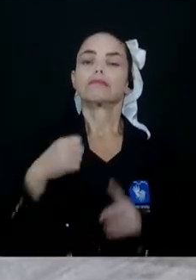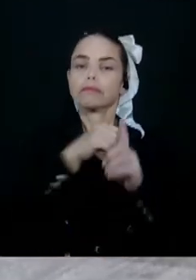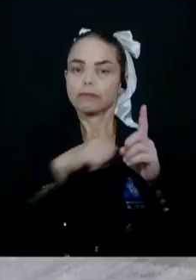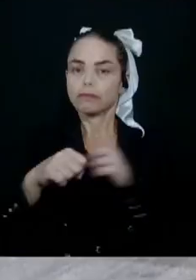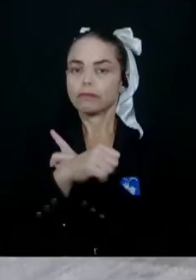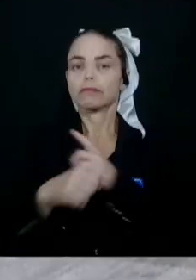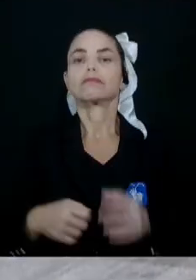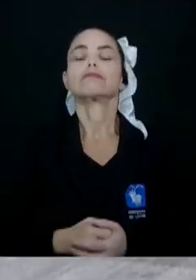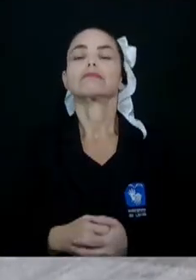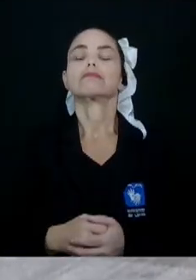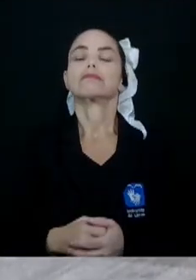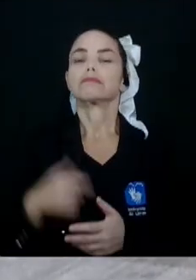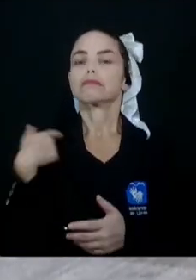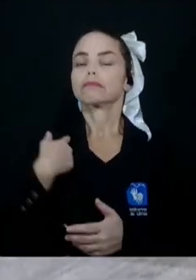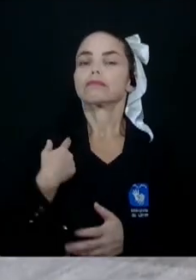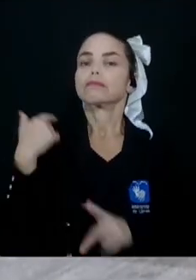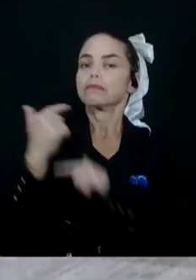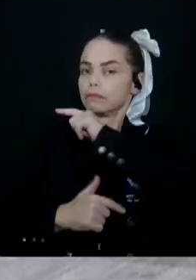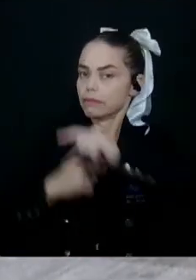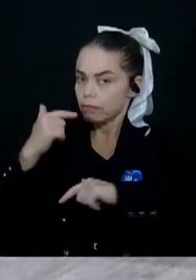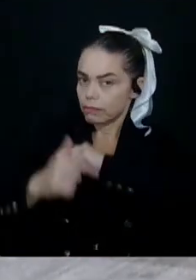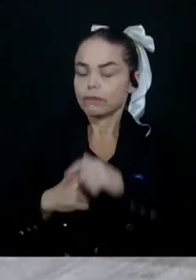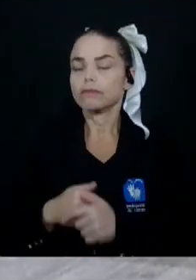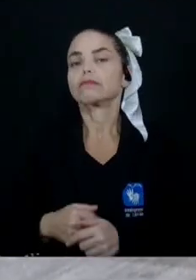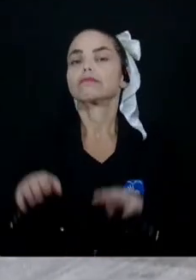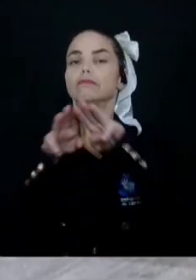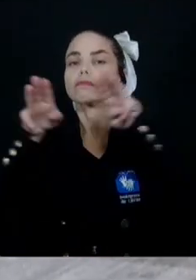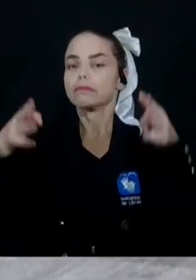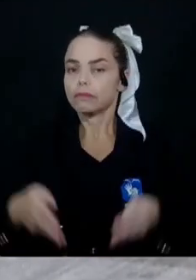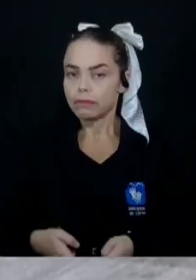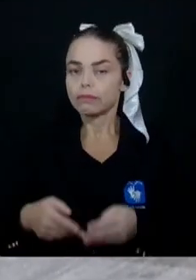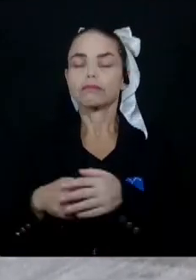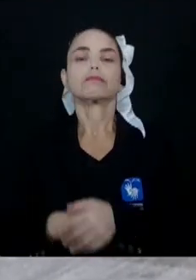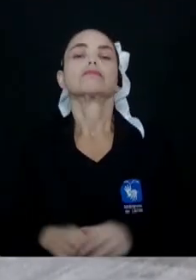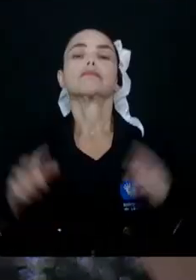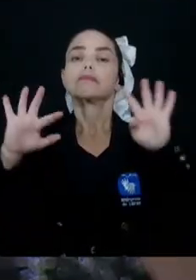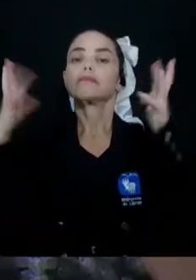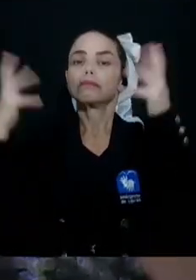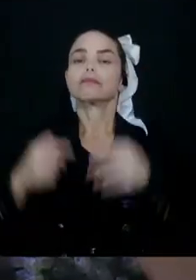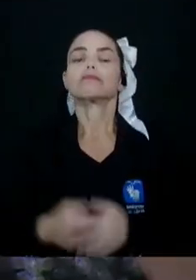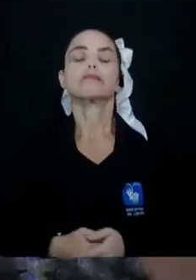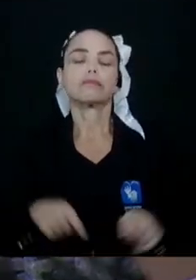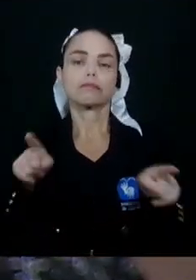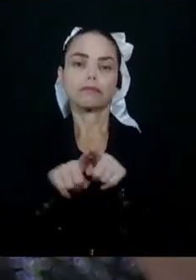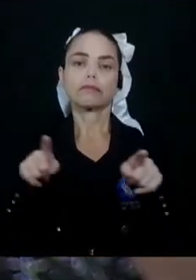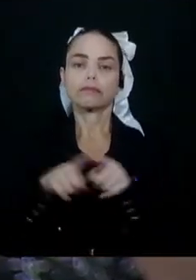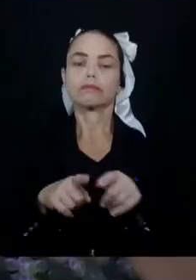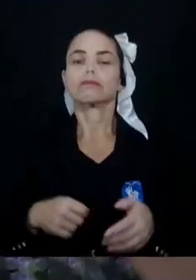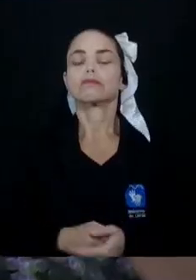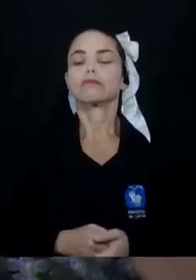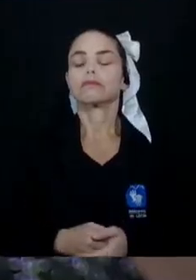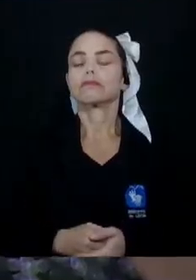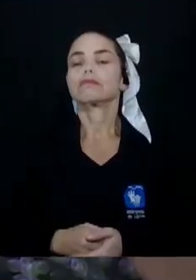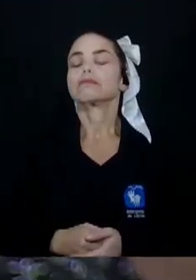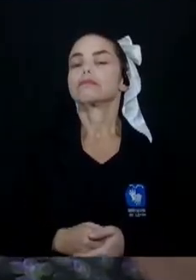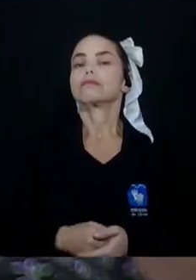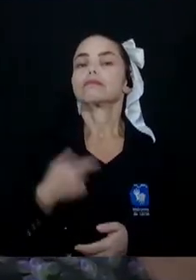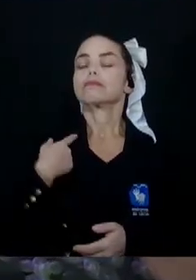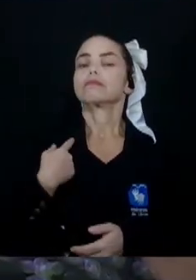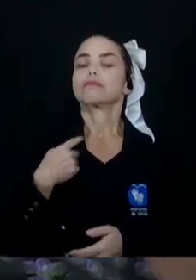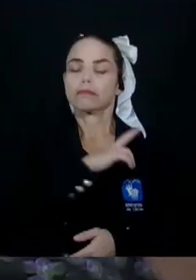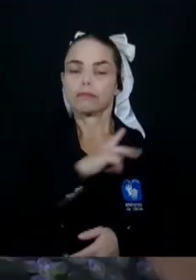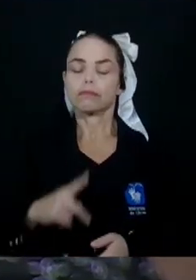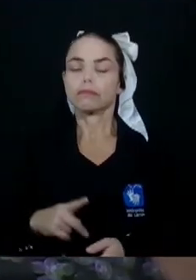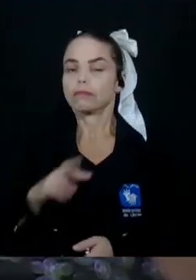nas atividades, museu, exposições, shows, feitos também pelo SESC. O presidente Rossini demonstra preocupação